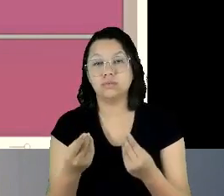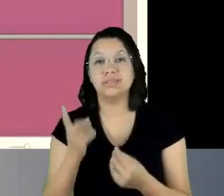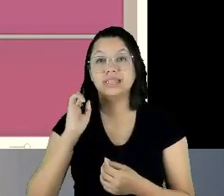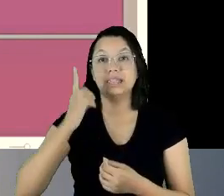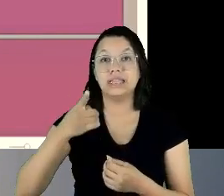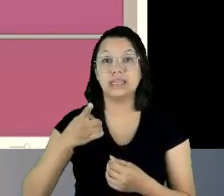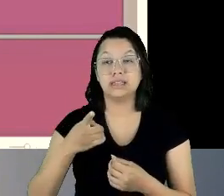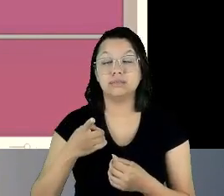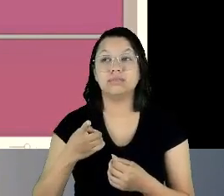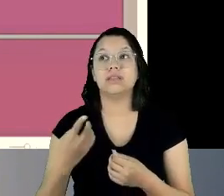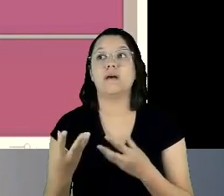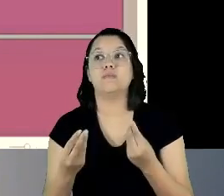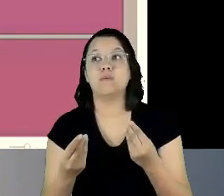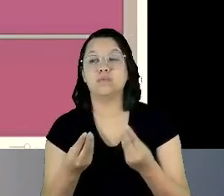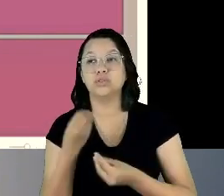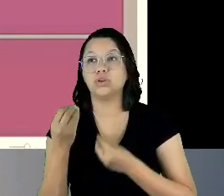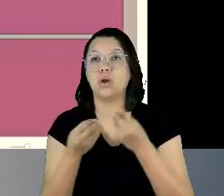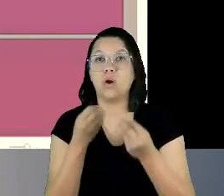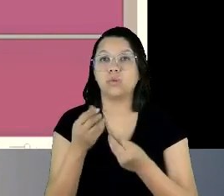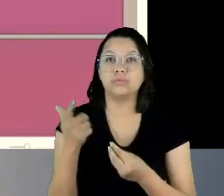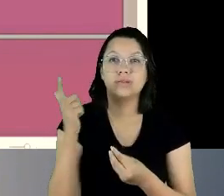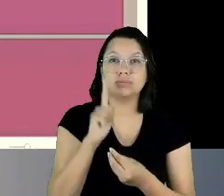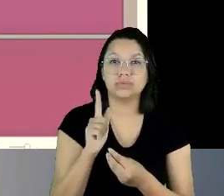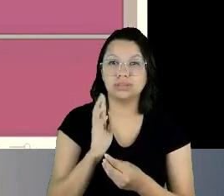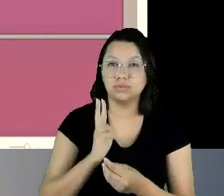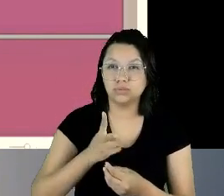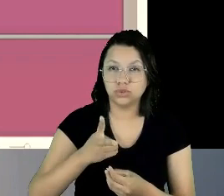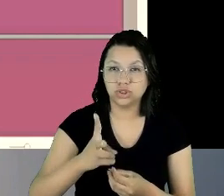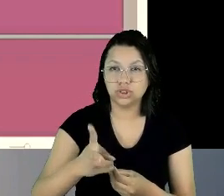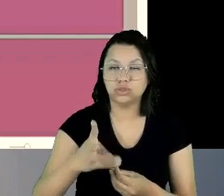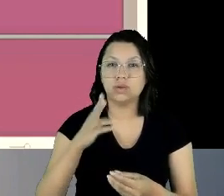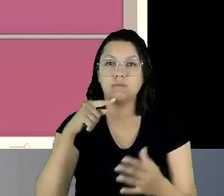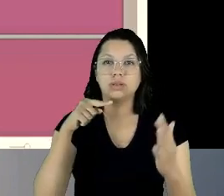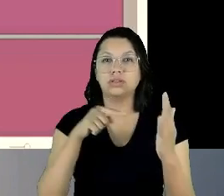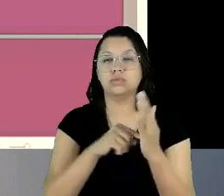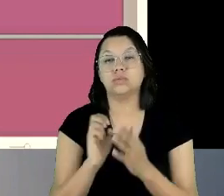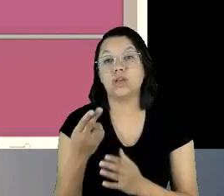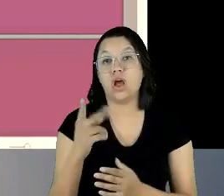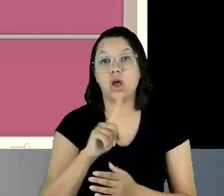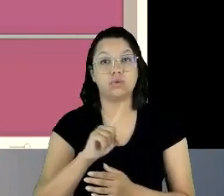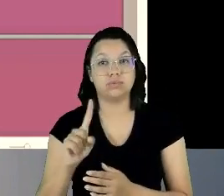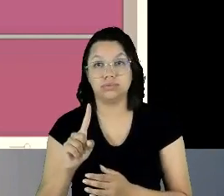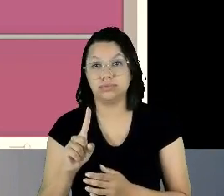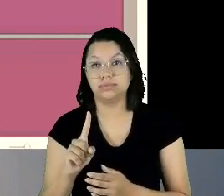vai determinar muito de se ela vai seguir com a denúncia ou não.